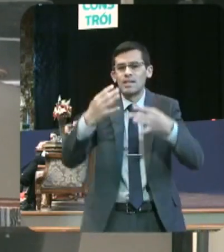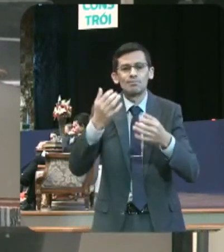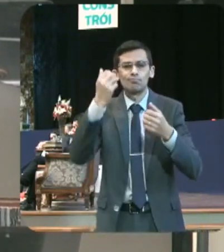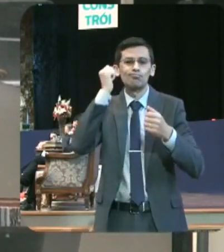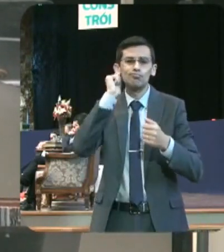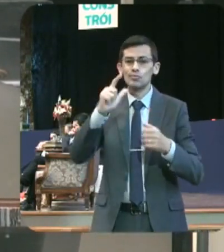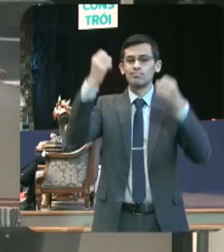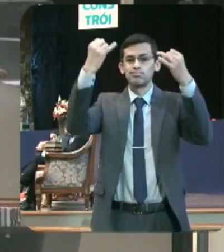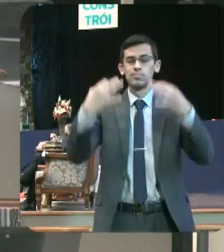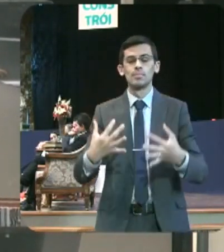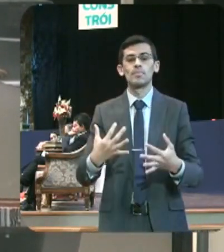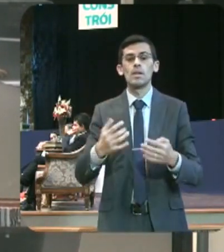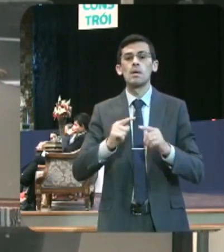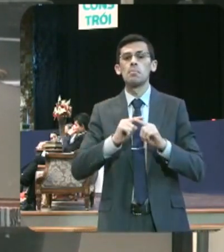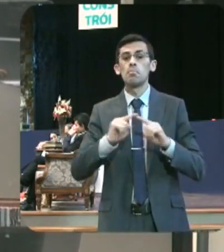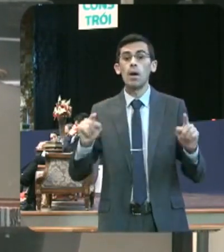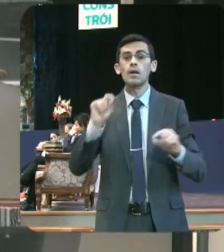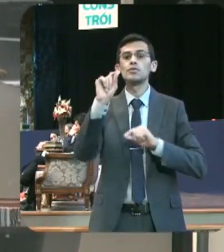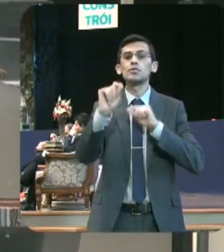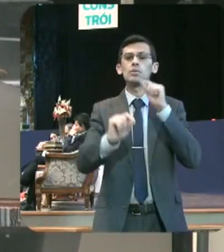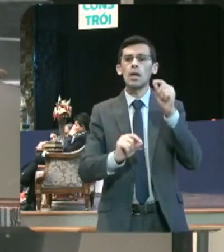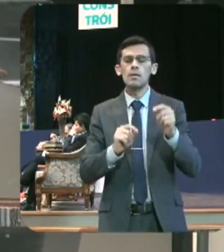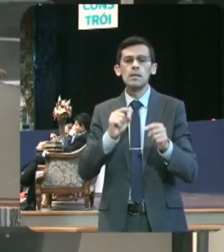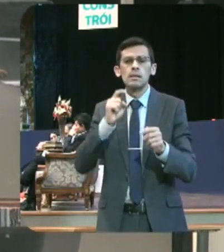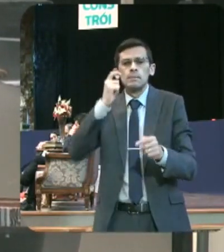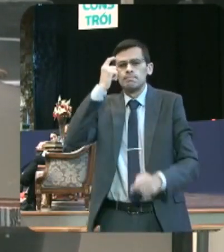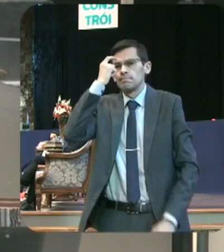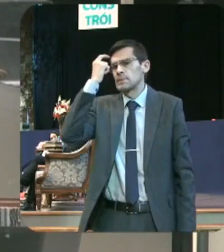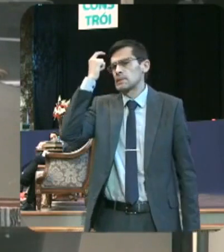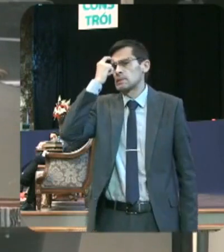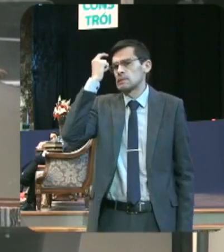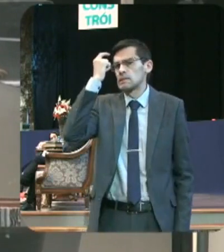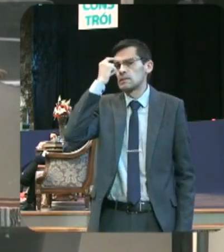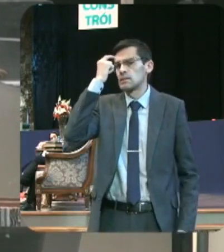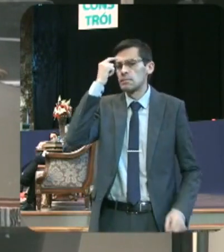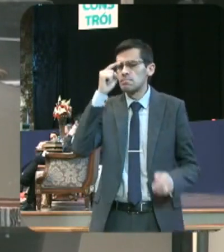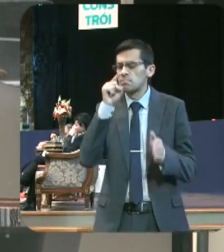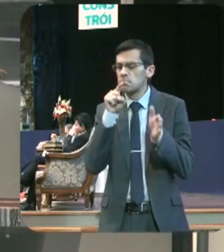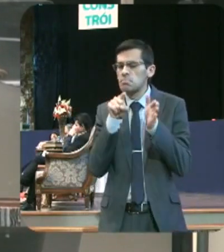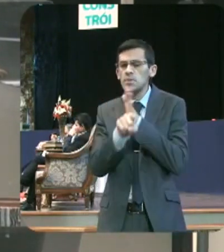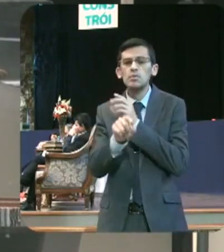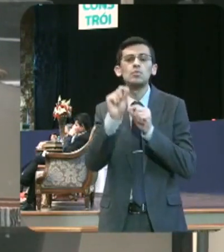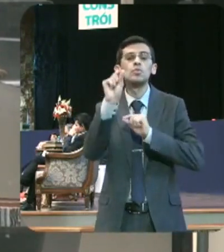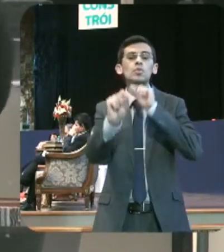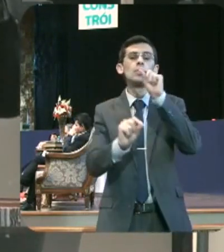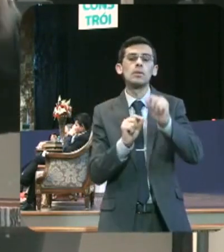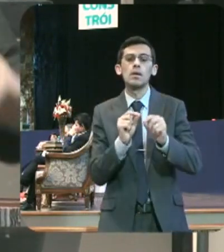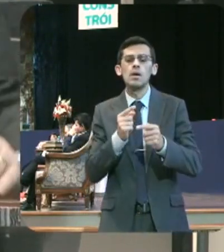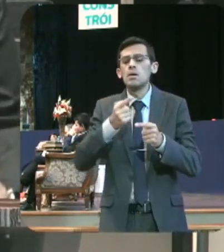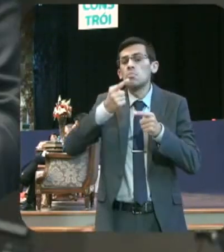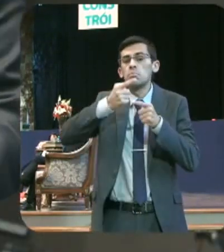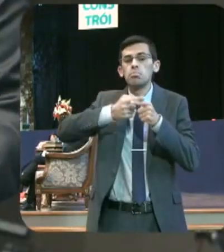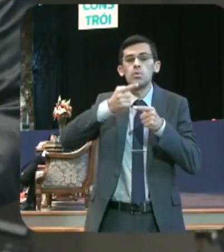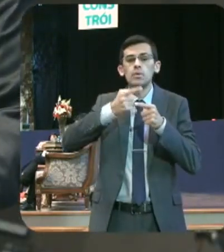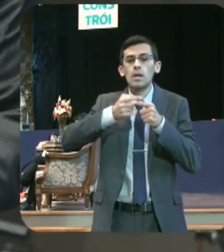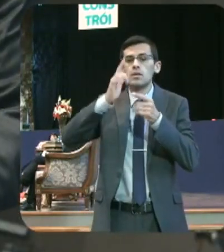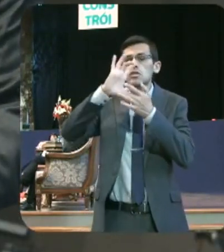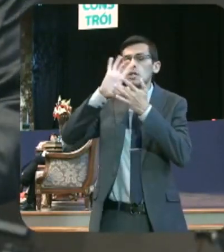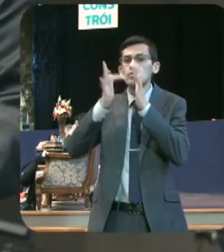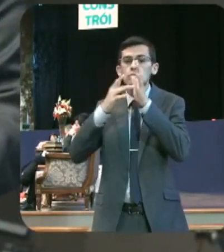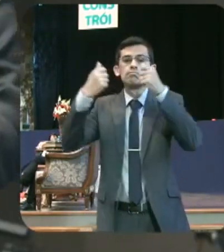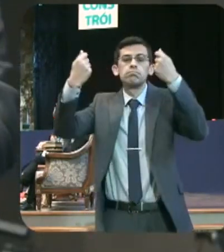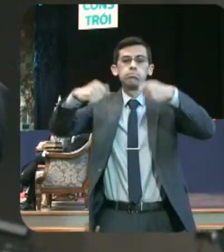explicar. Mas a grande pergunta que fica em nossa mente é: por que ele precisou pagar